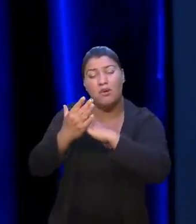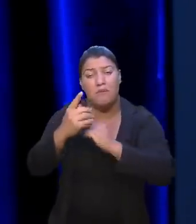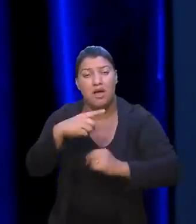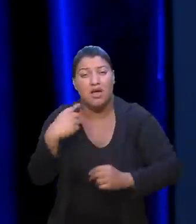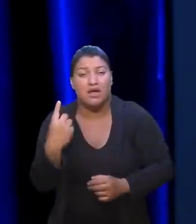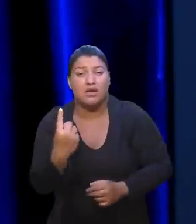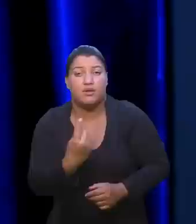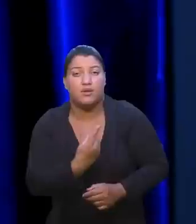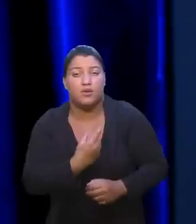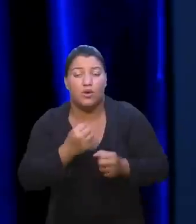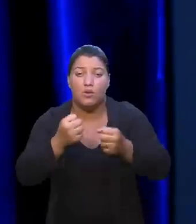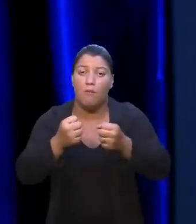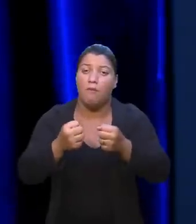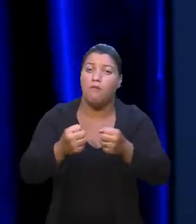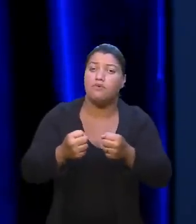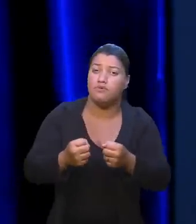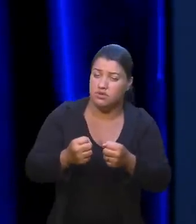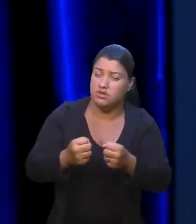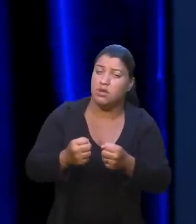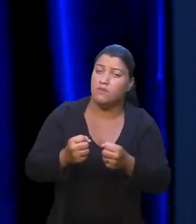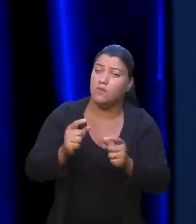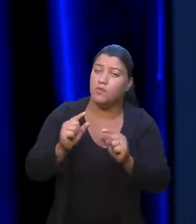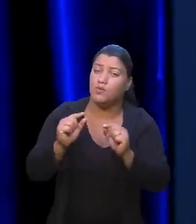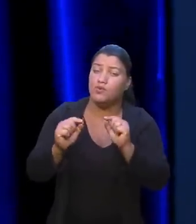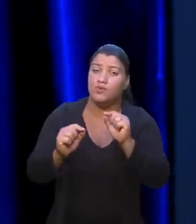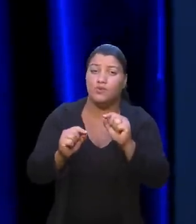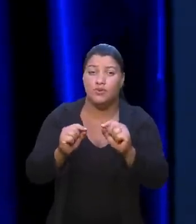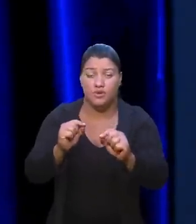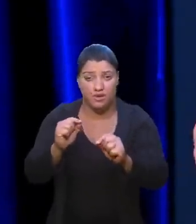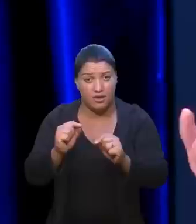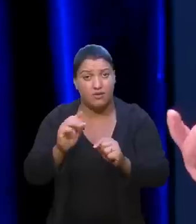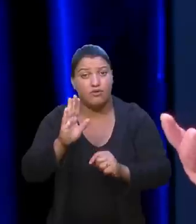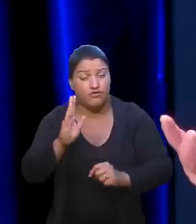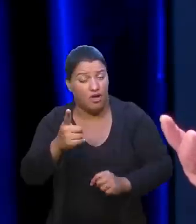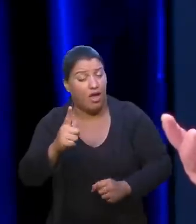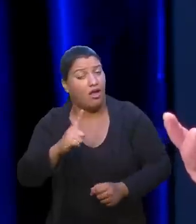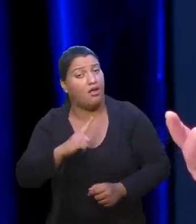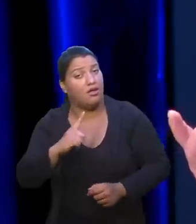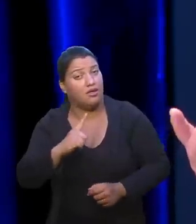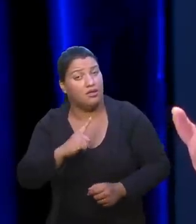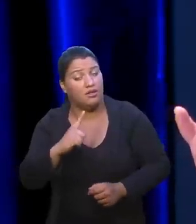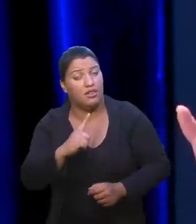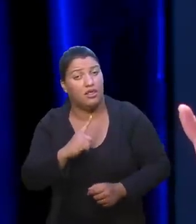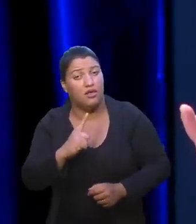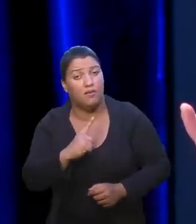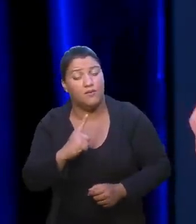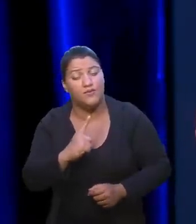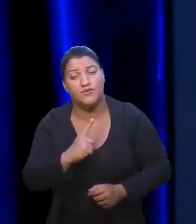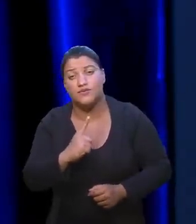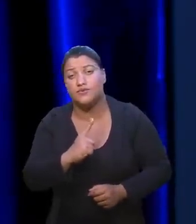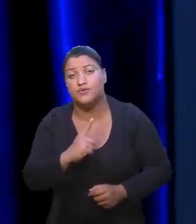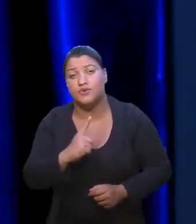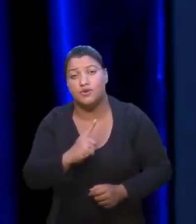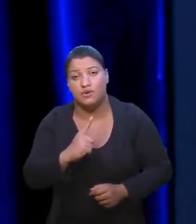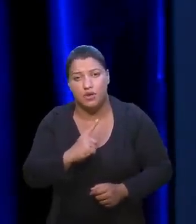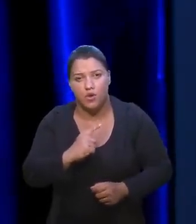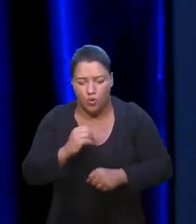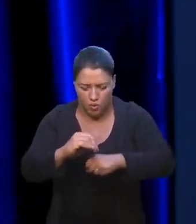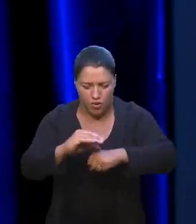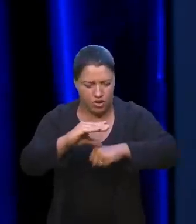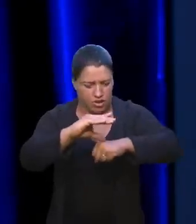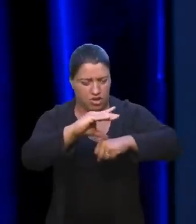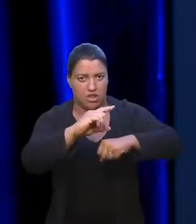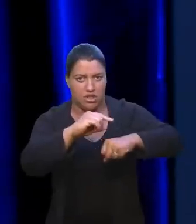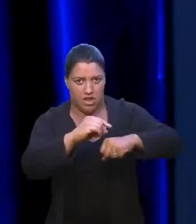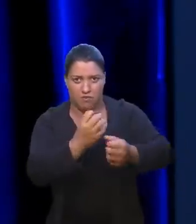nós possamos, já que possuímos um bom conhecimento